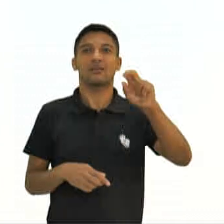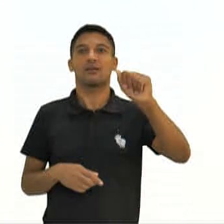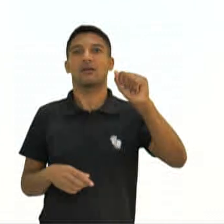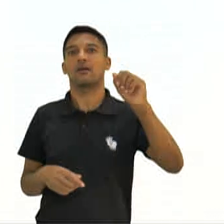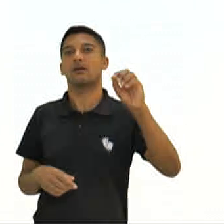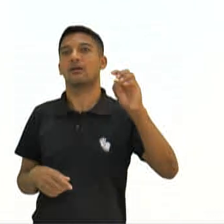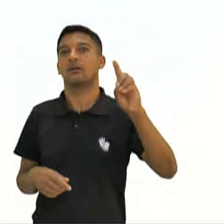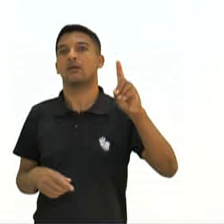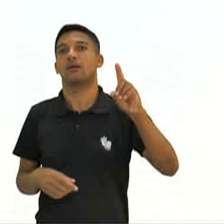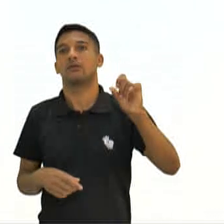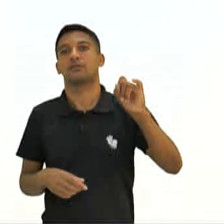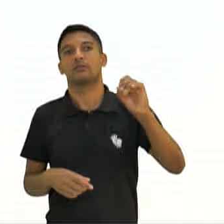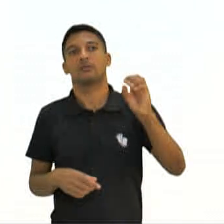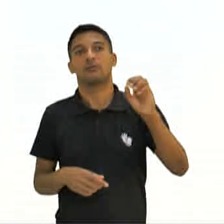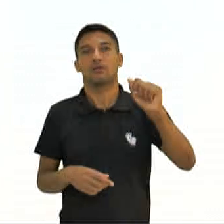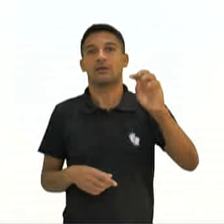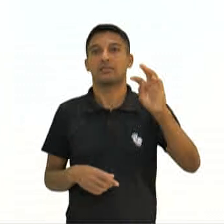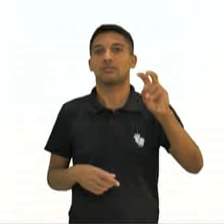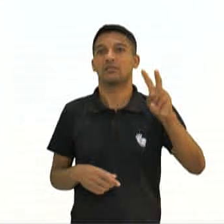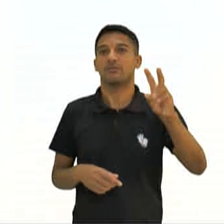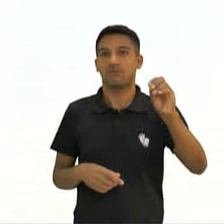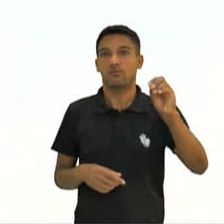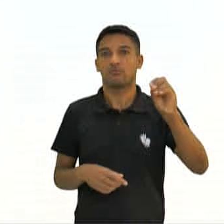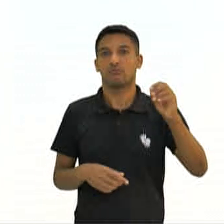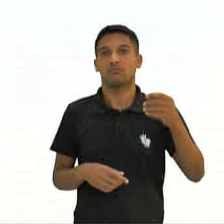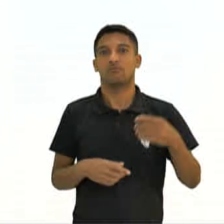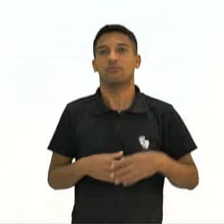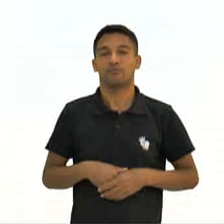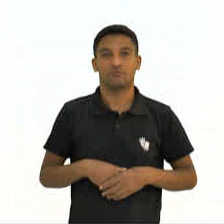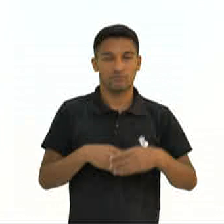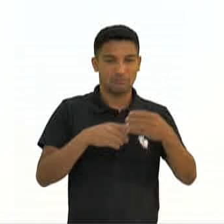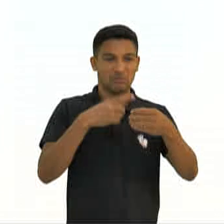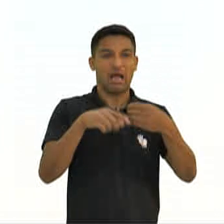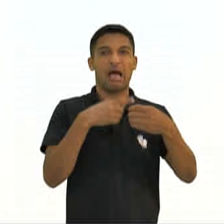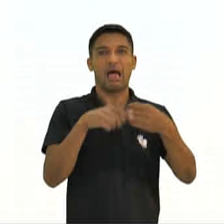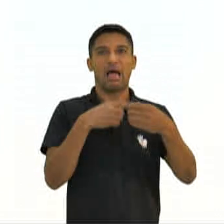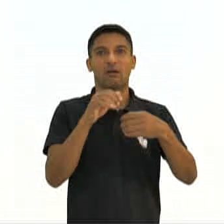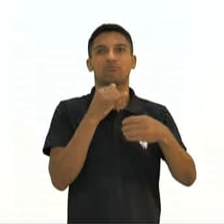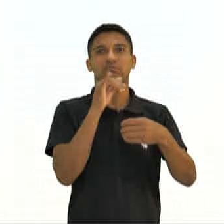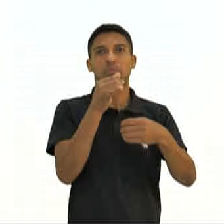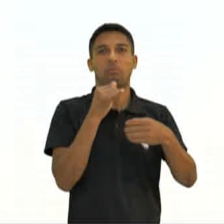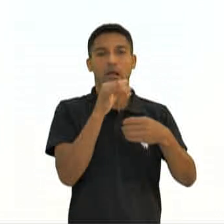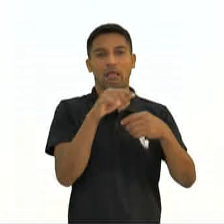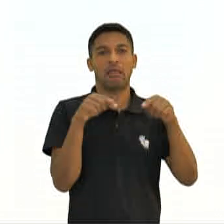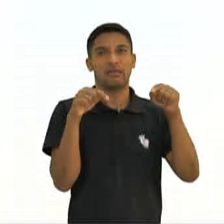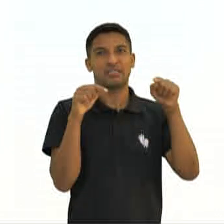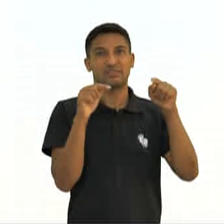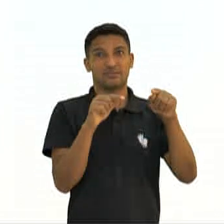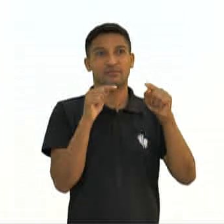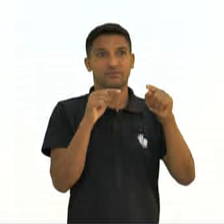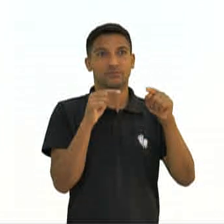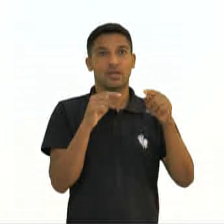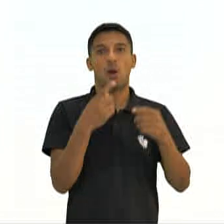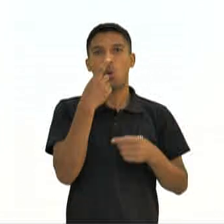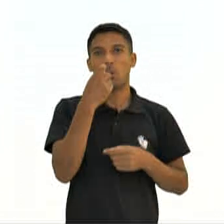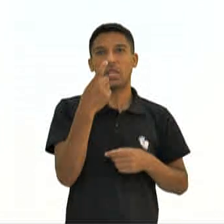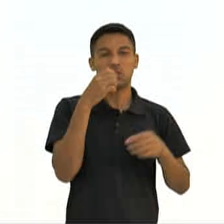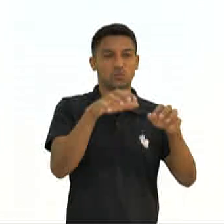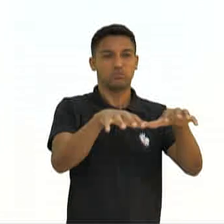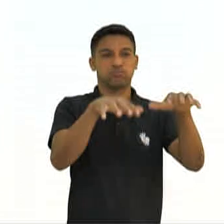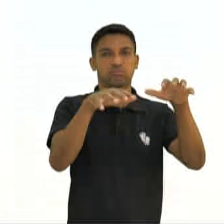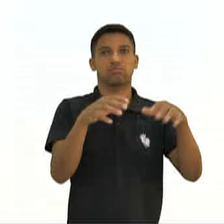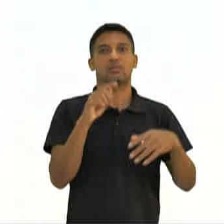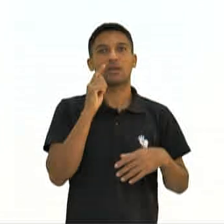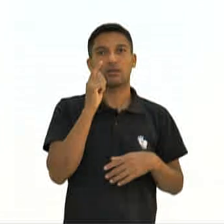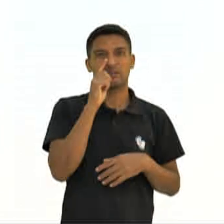mas houve um problema sério na Itália com a coleta de lixo, houve algumas manifestações e a Camorra estava envolvida, né? Tem o envolvimento